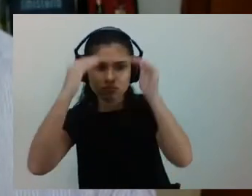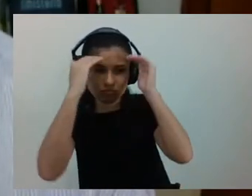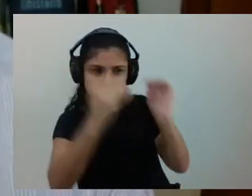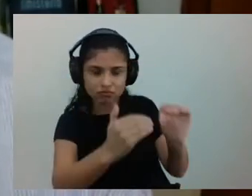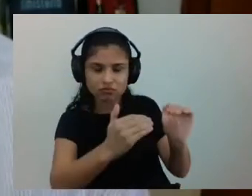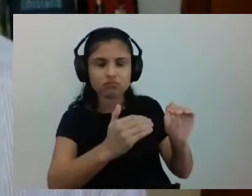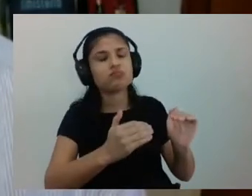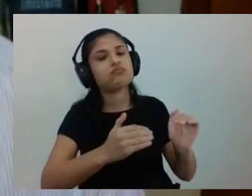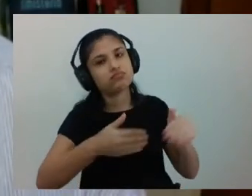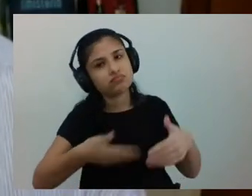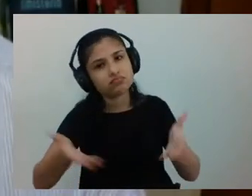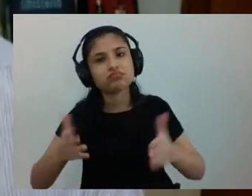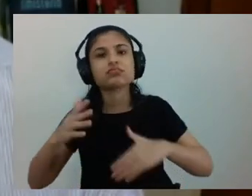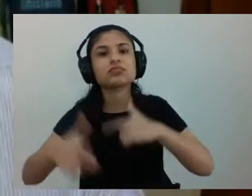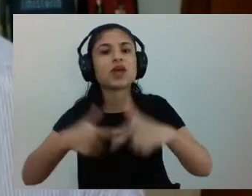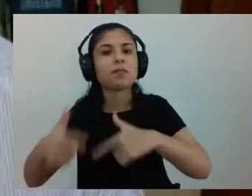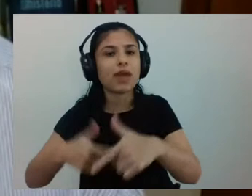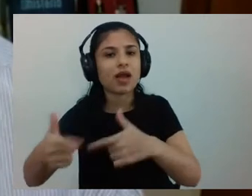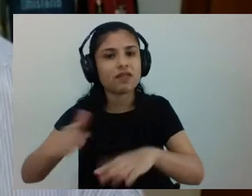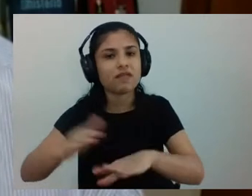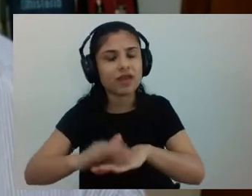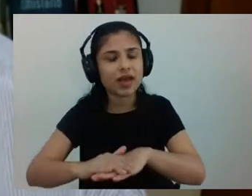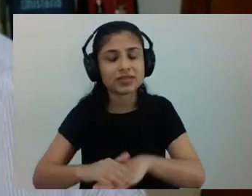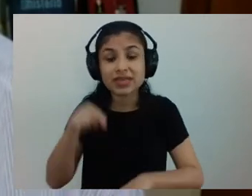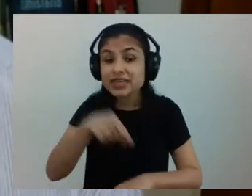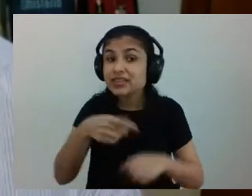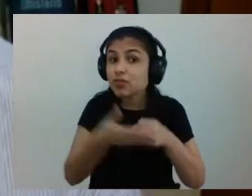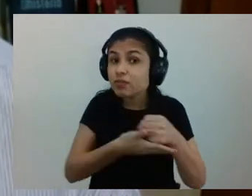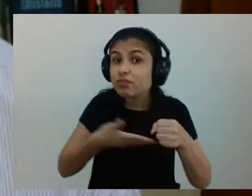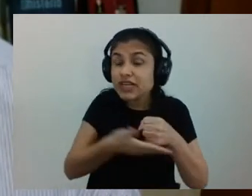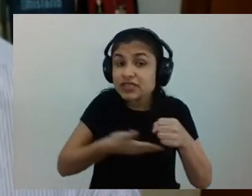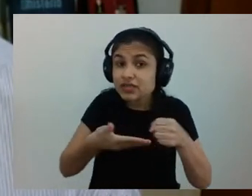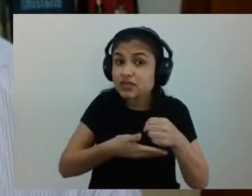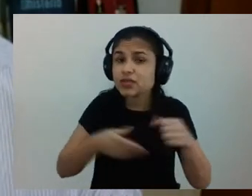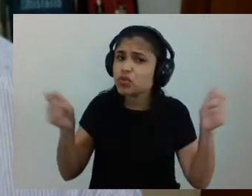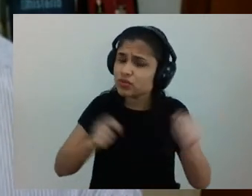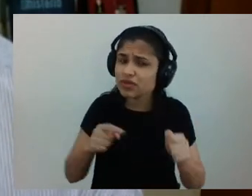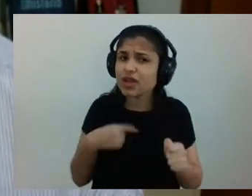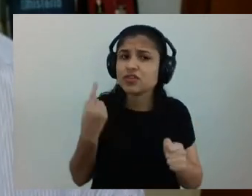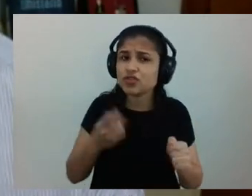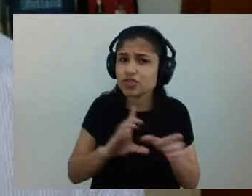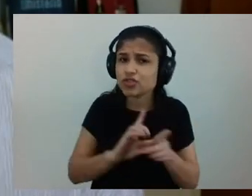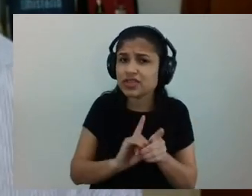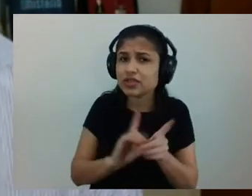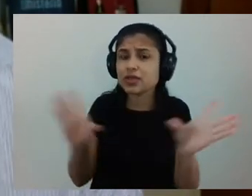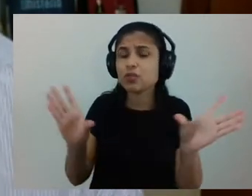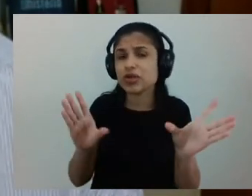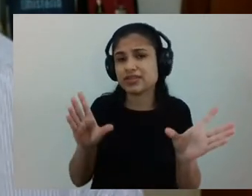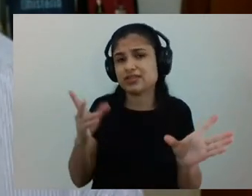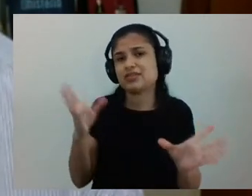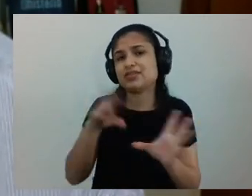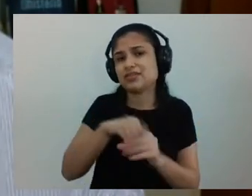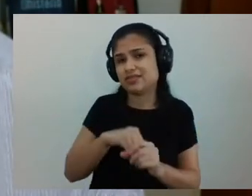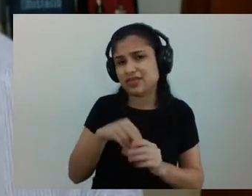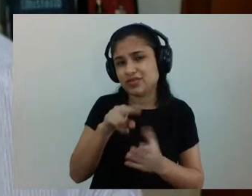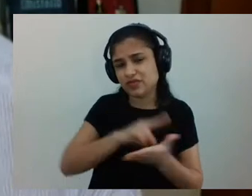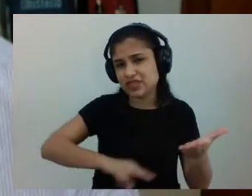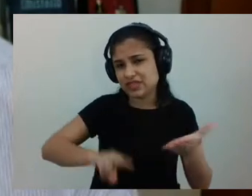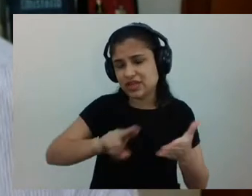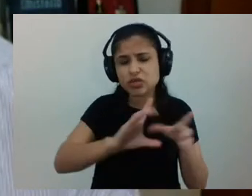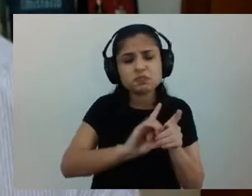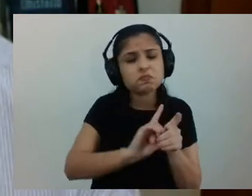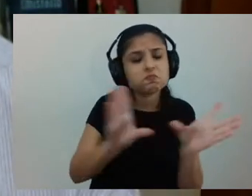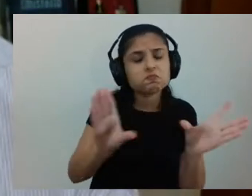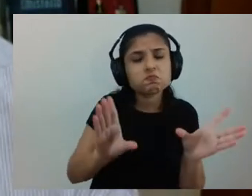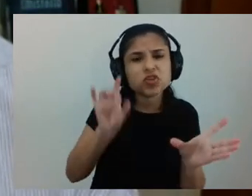é um dos princípios que permite a que a gente tenha democracia nessa universidade. Porque democracia não é simplesmente